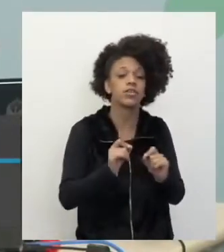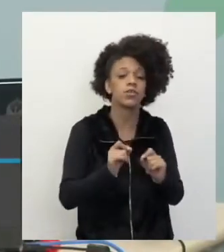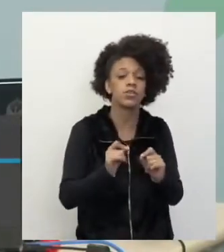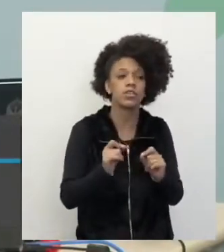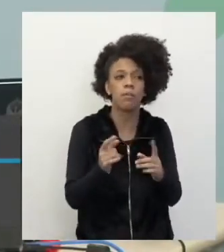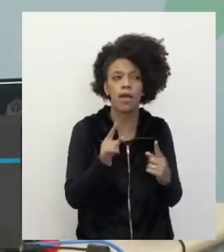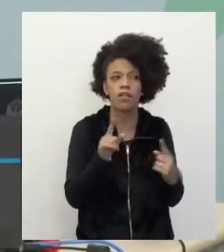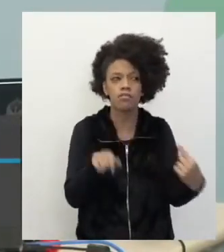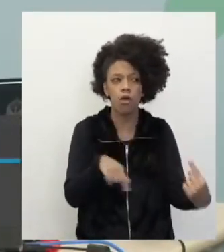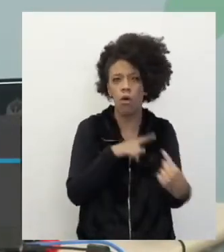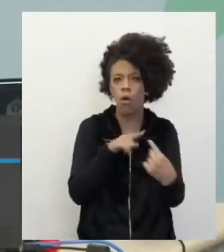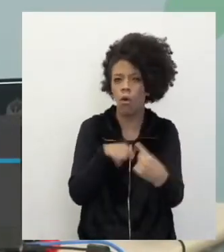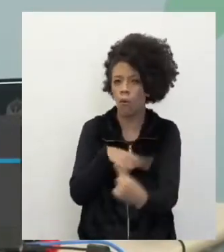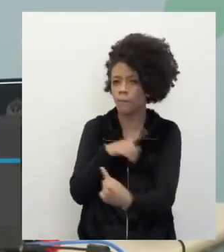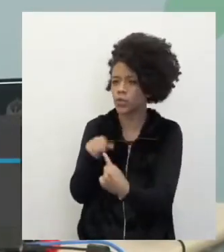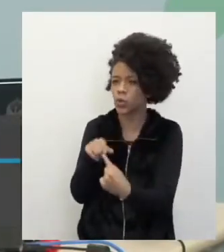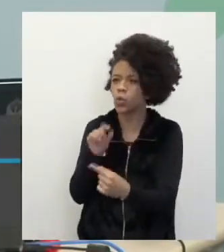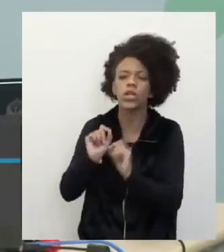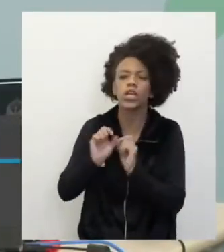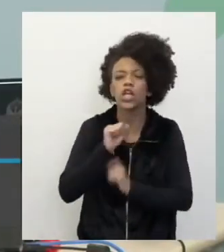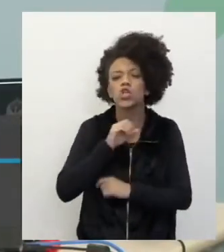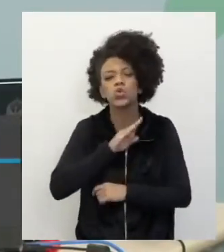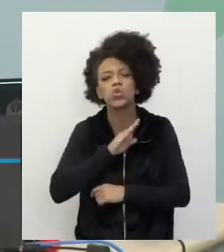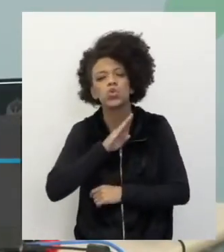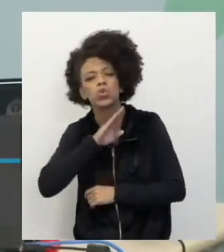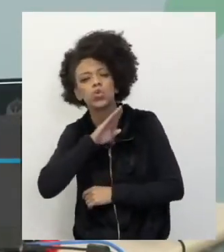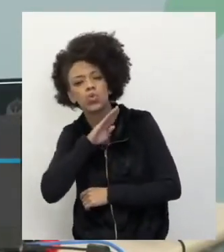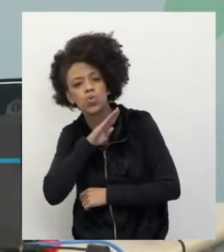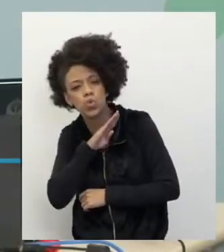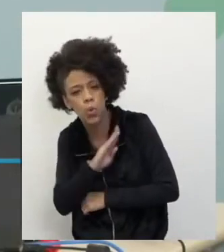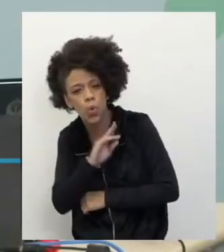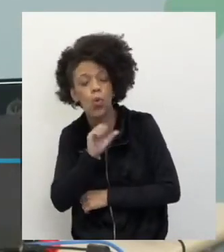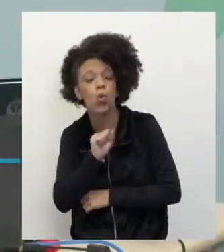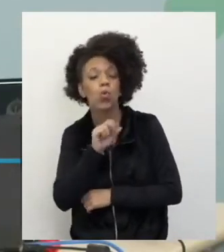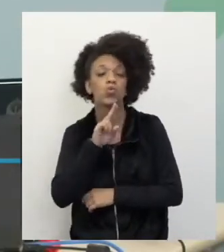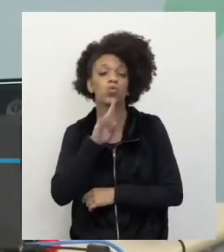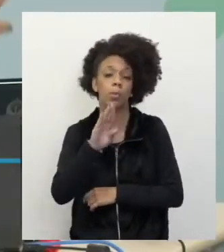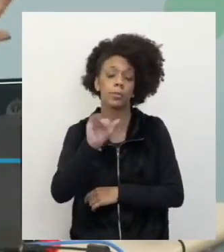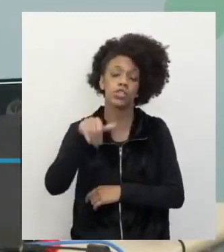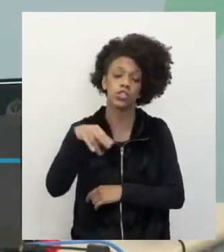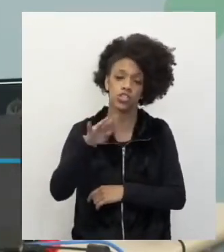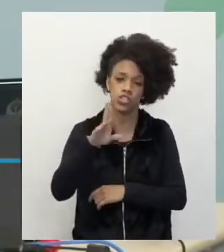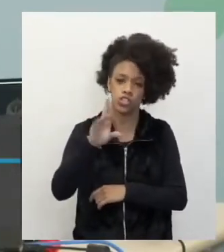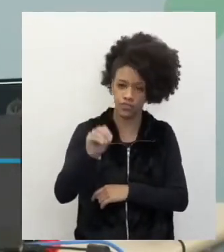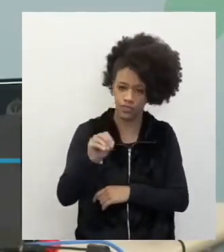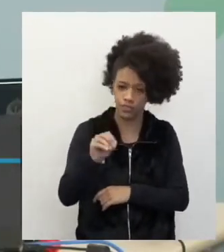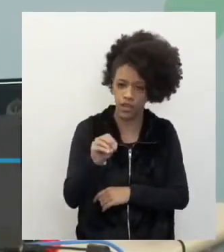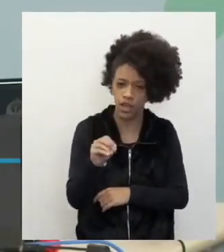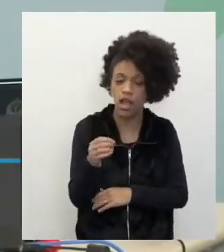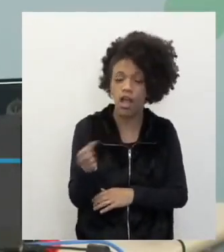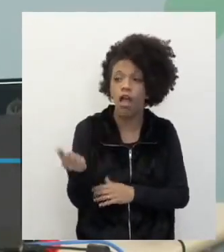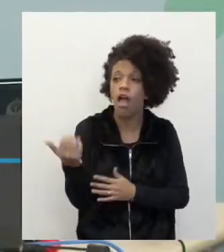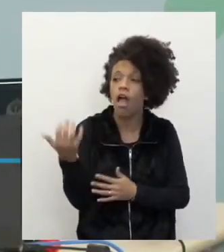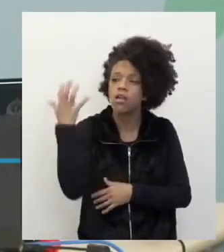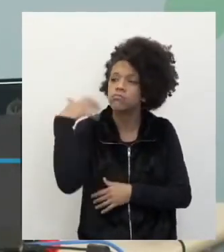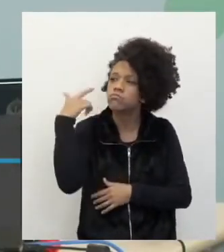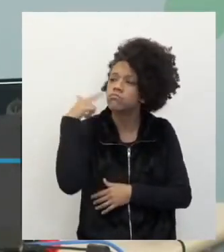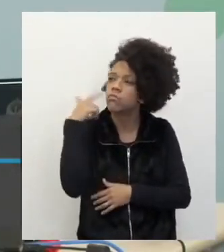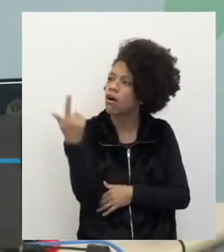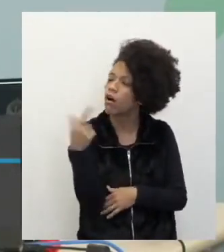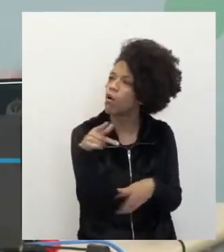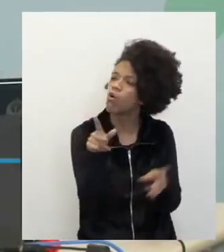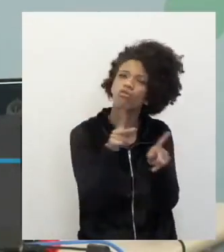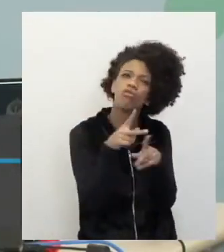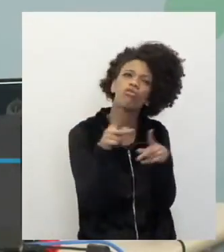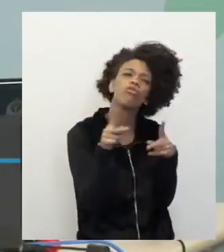subjetivas, gente. Você precisa entender o que é o subjetivo quando a gente fala em língua portuguesa. A interpretação subjetiva é essa coisa de falar, o vento